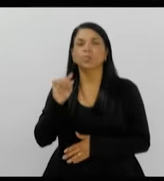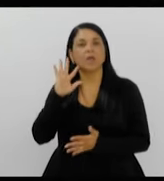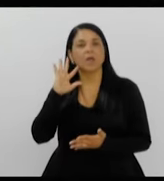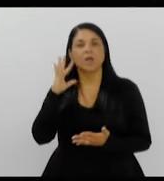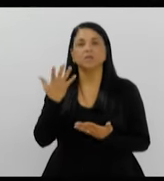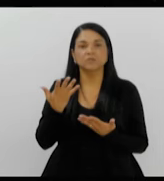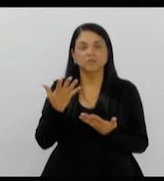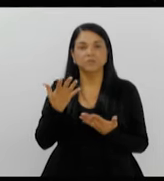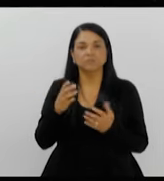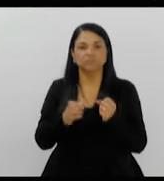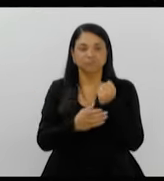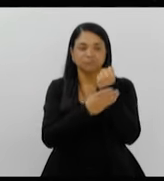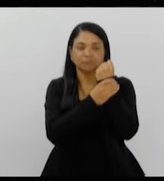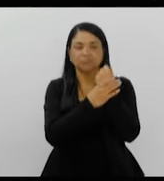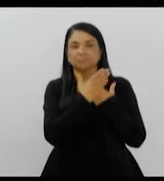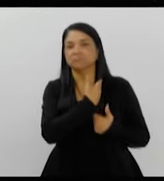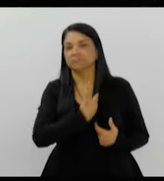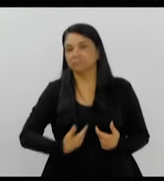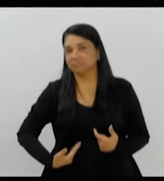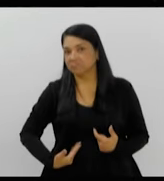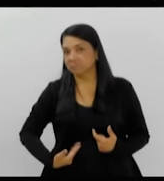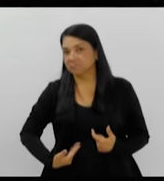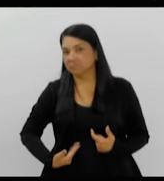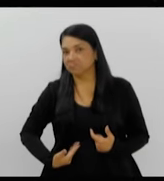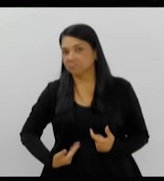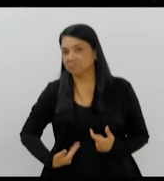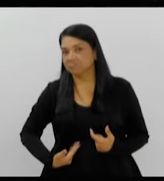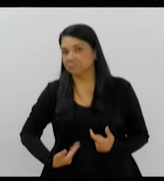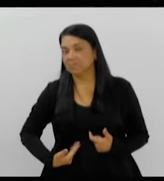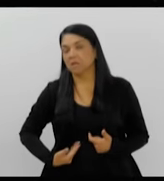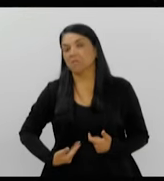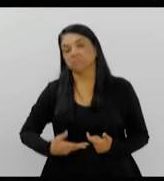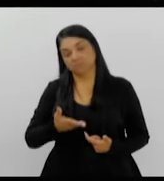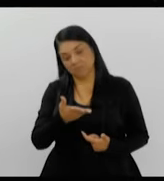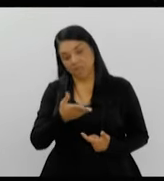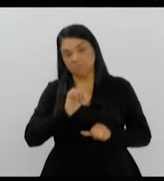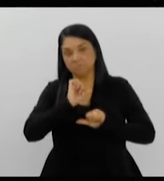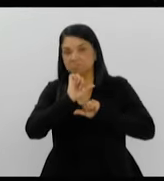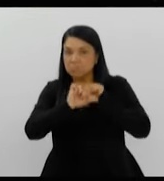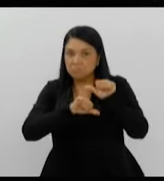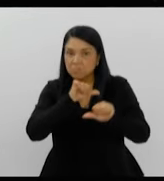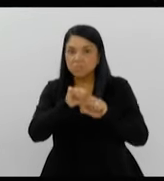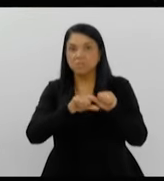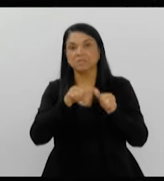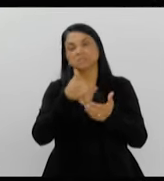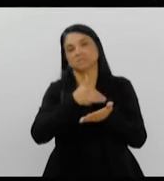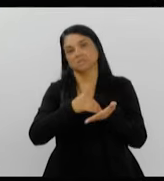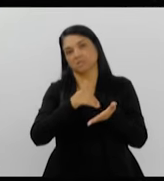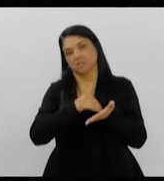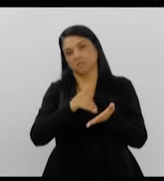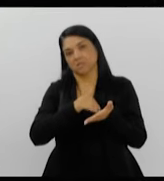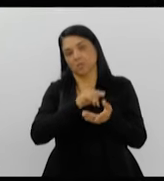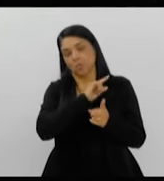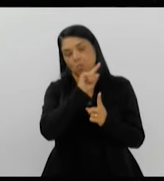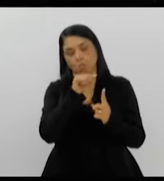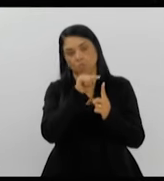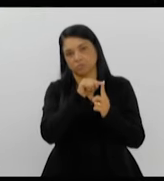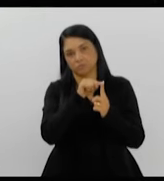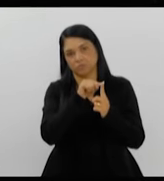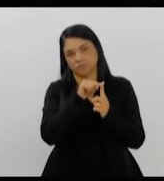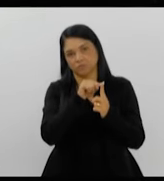segurança pública tá aí mais mudança de secretariado porque os objetivos não